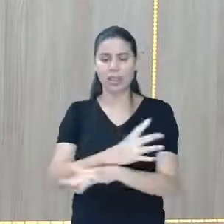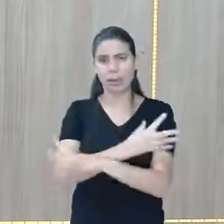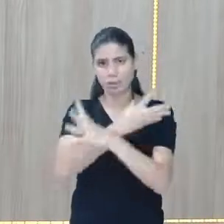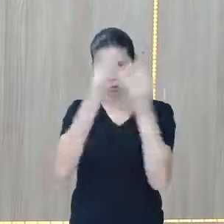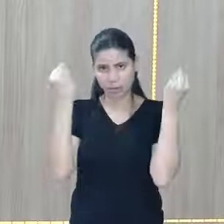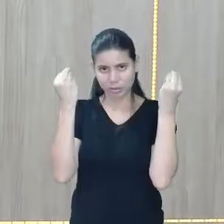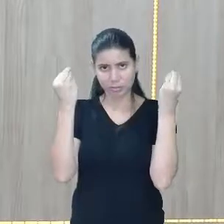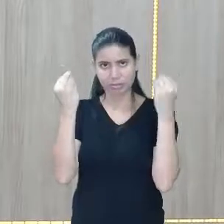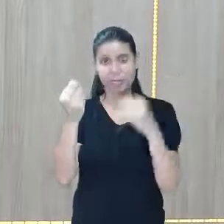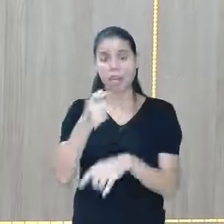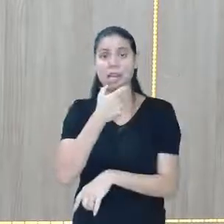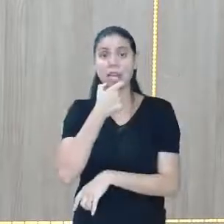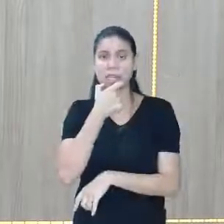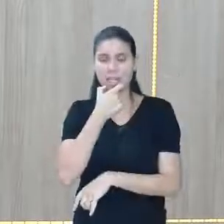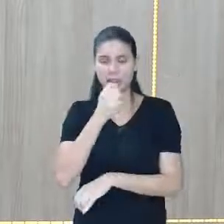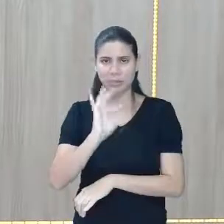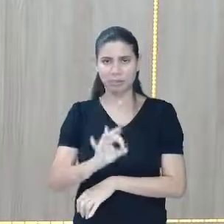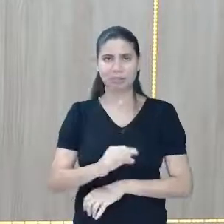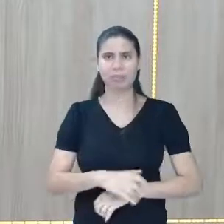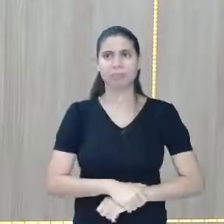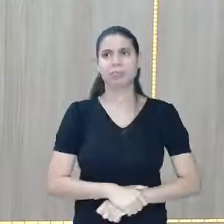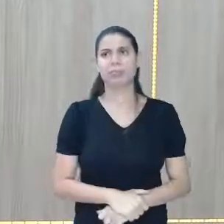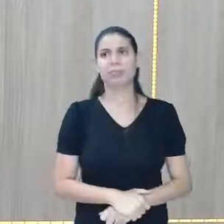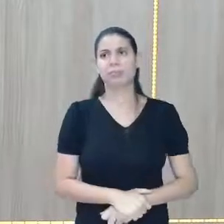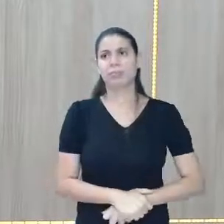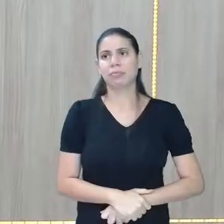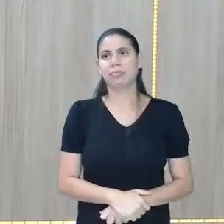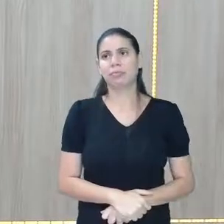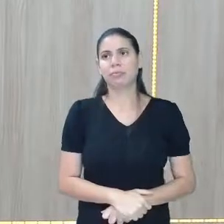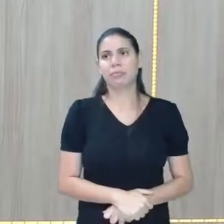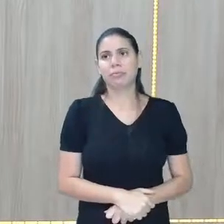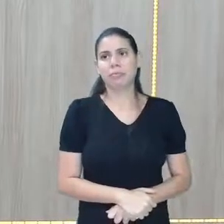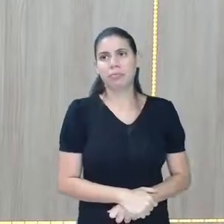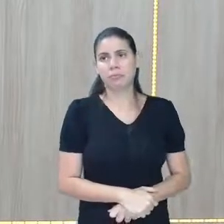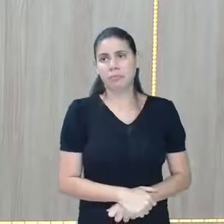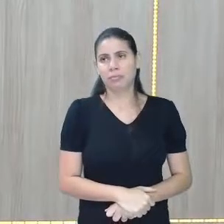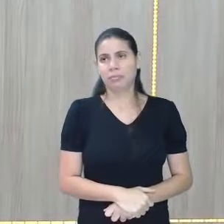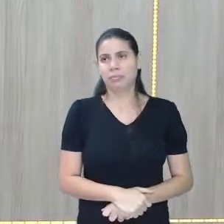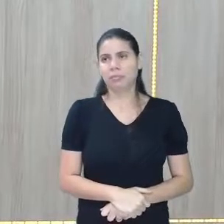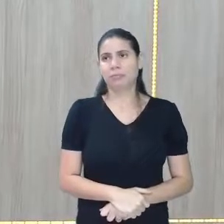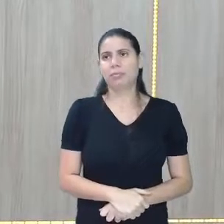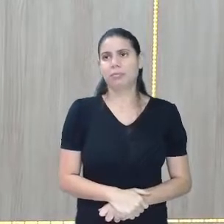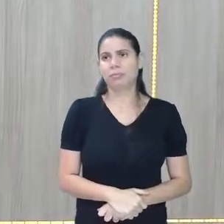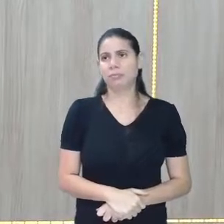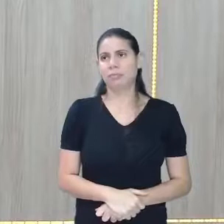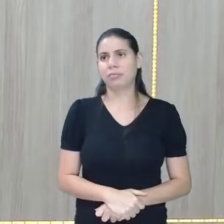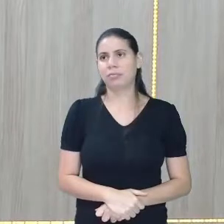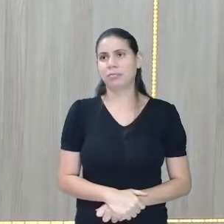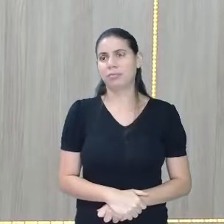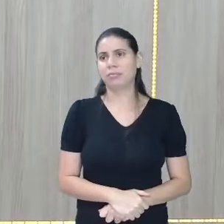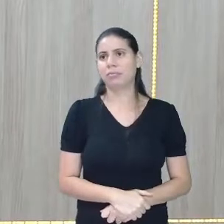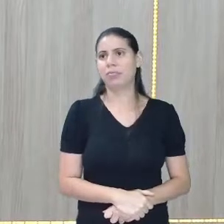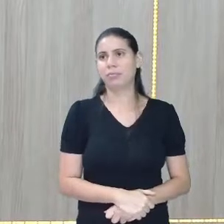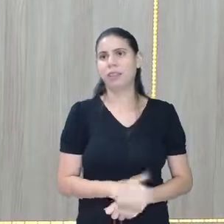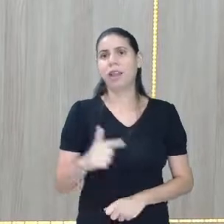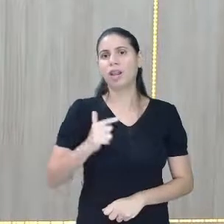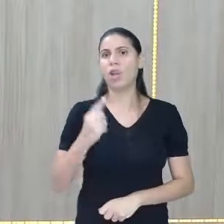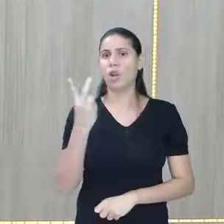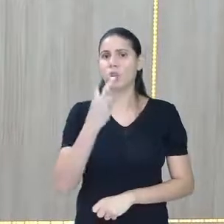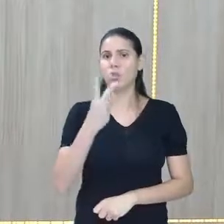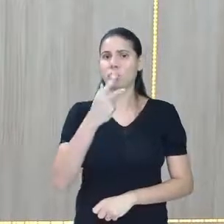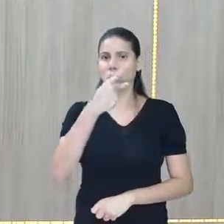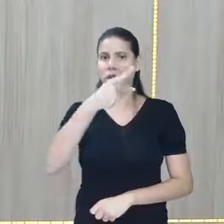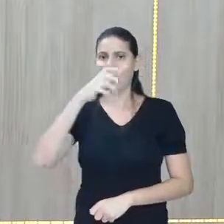esquecer. Em inglês, ó, keep, give up, keep no caso continuar e continue também tem a mesma